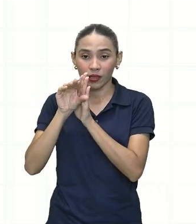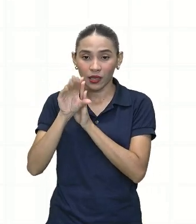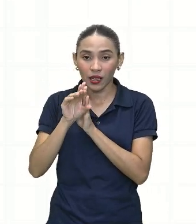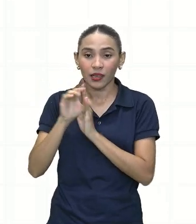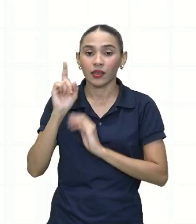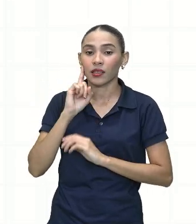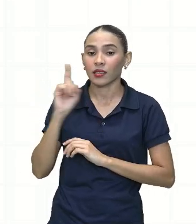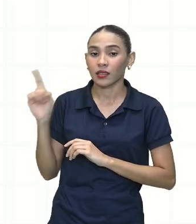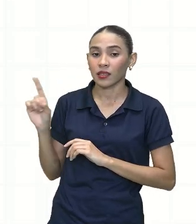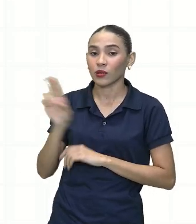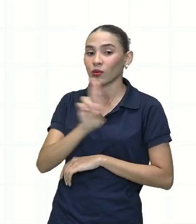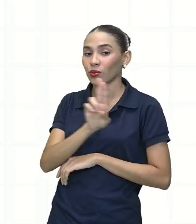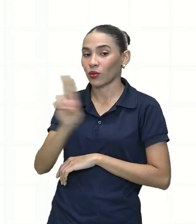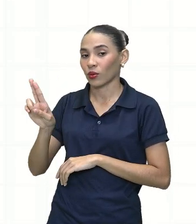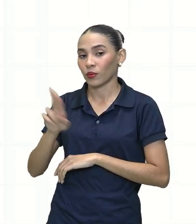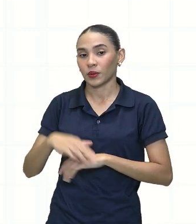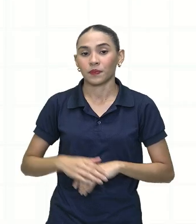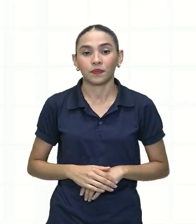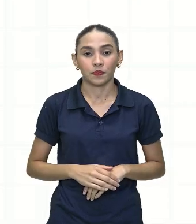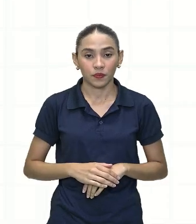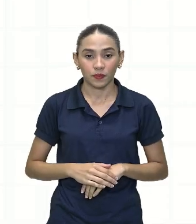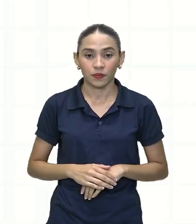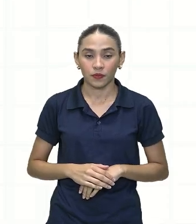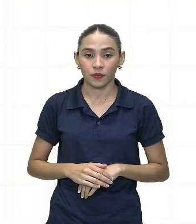que a gente chama de